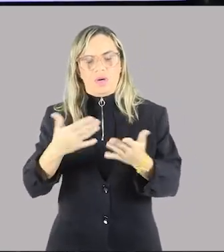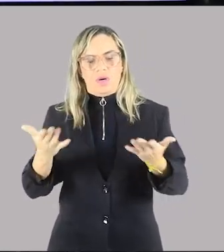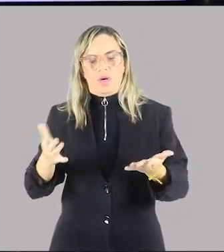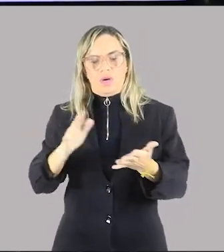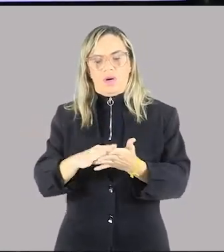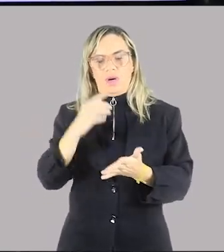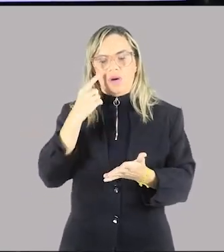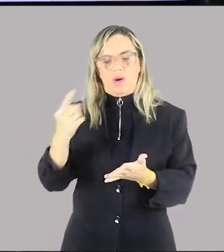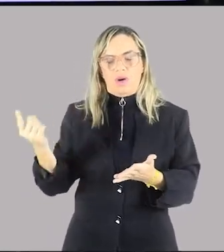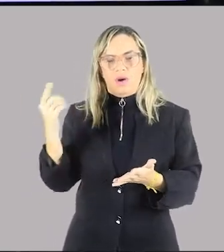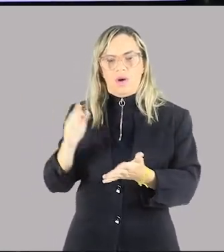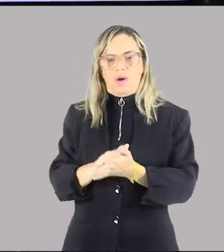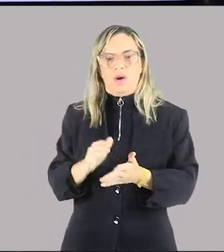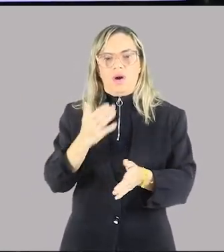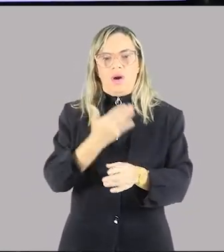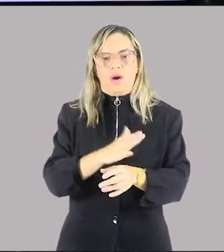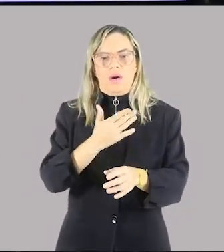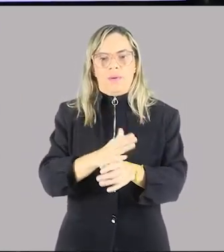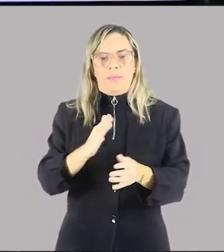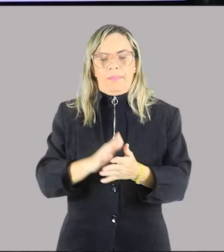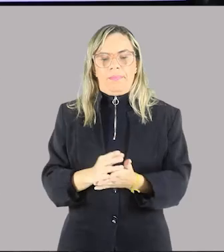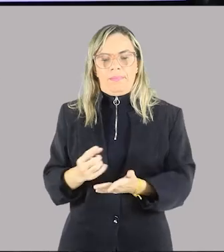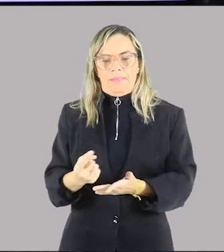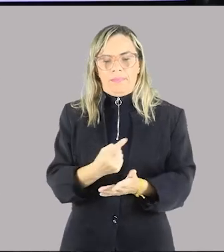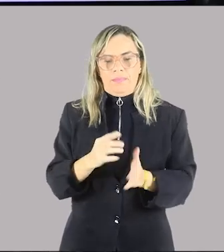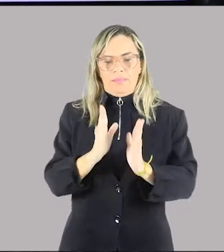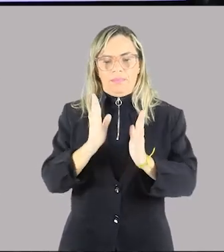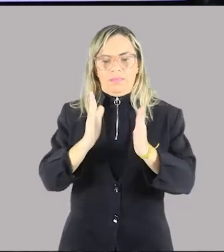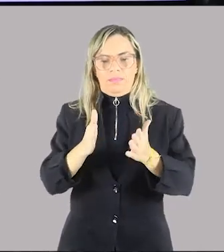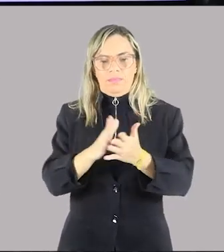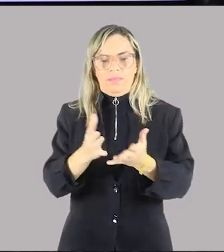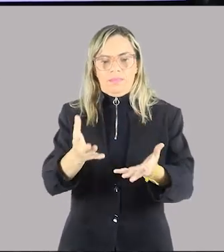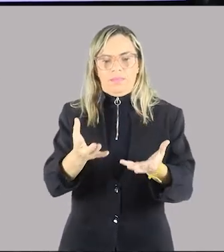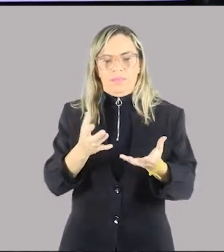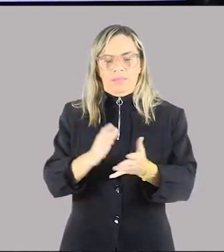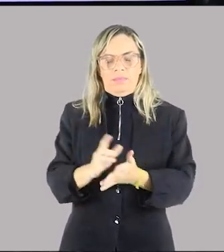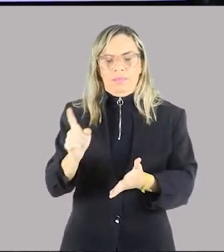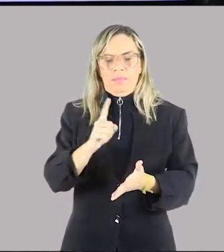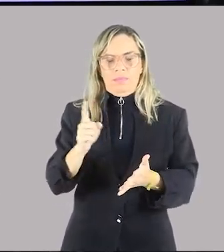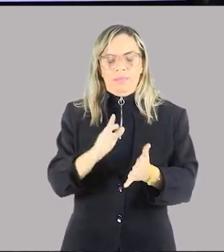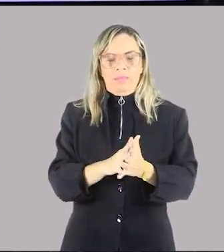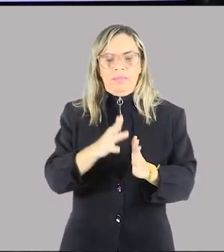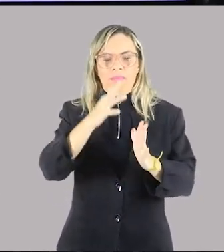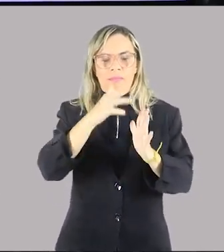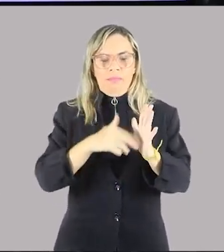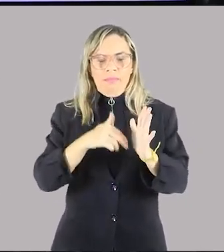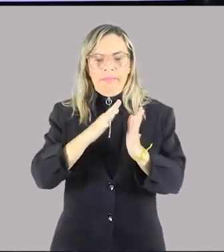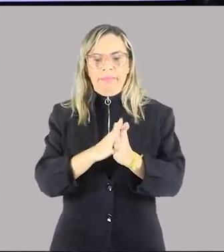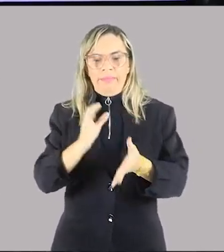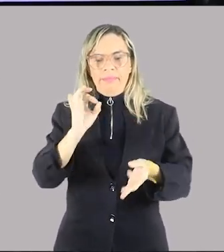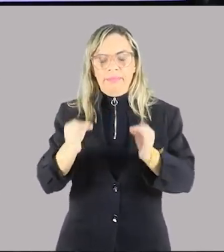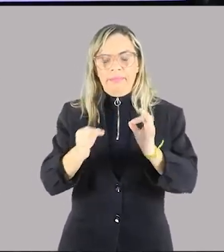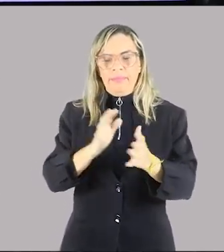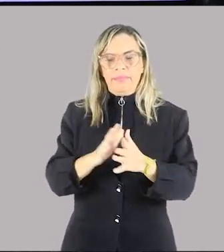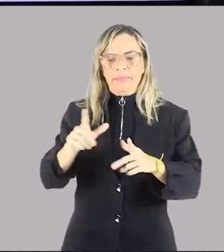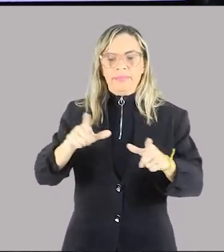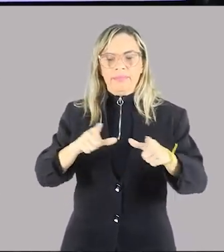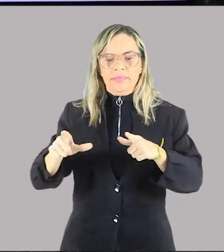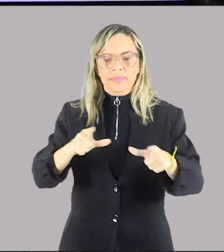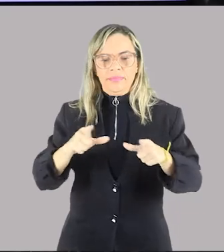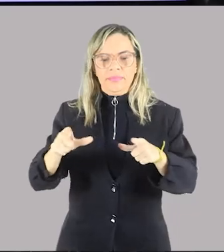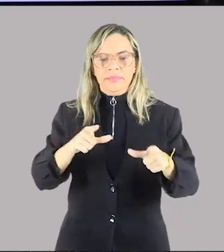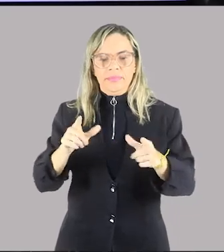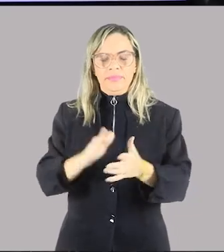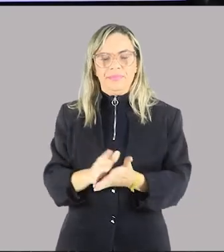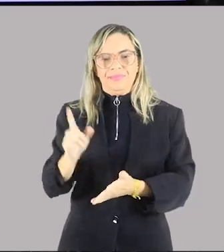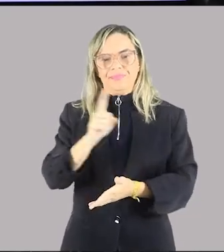ato unilateral da administração pública, tudo bem? Não é regulado pela Justiça Trabalhista, porque eles não são